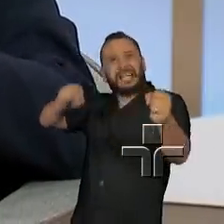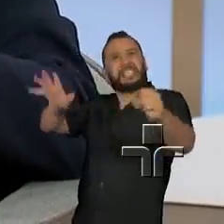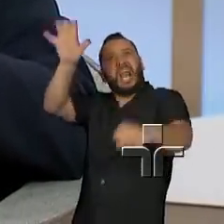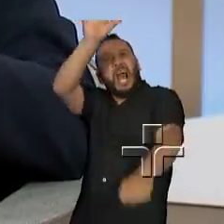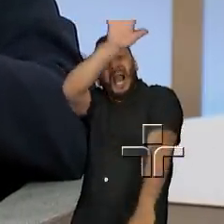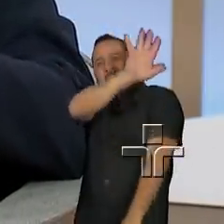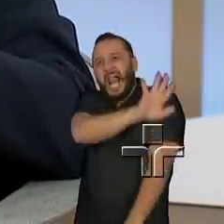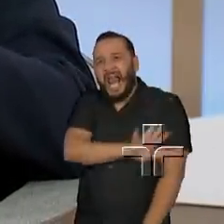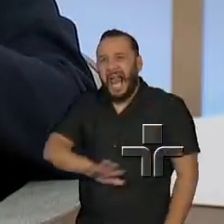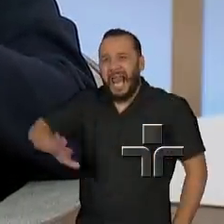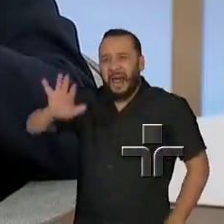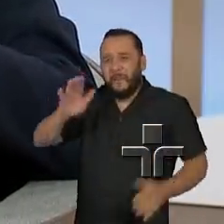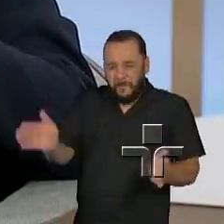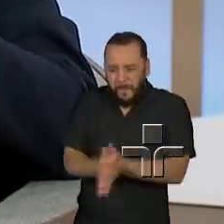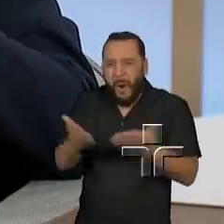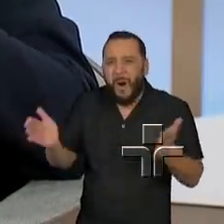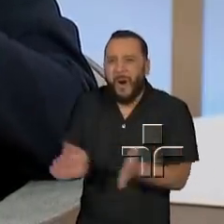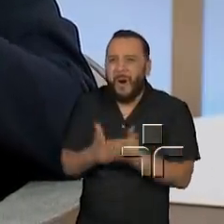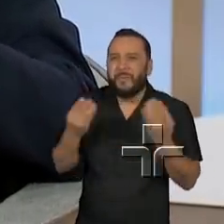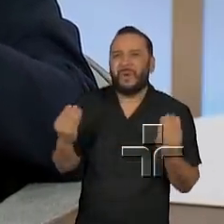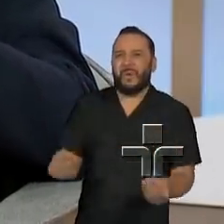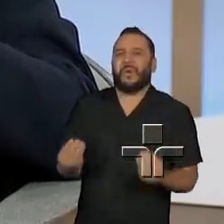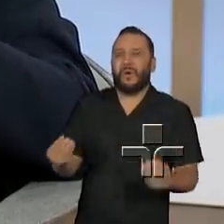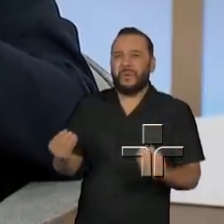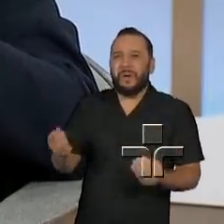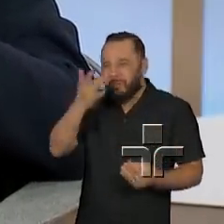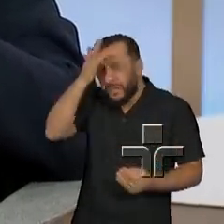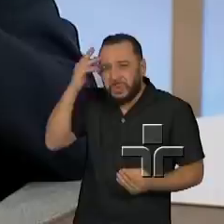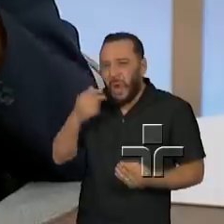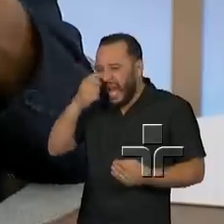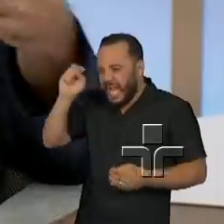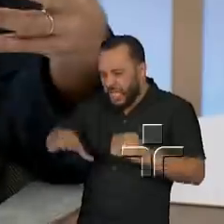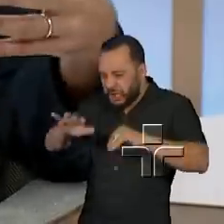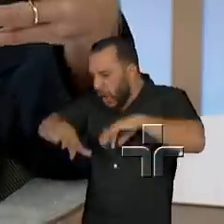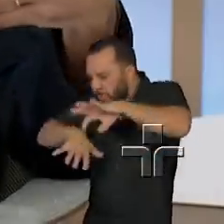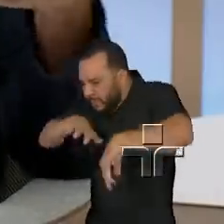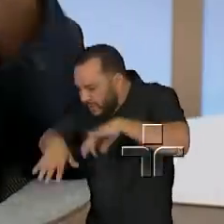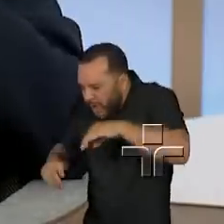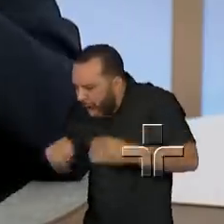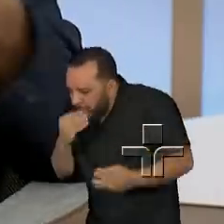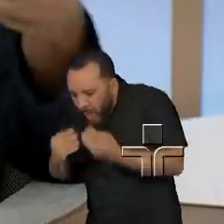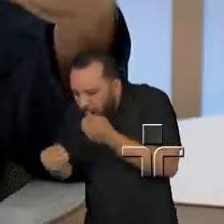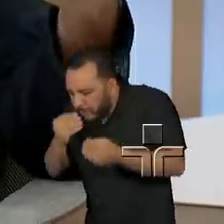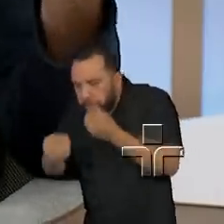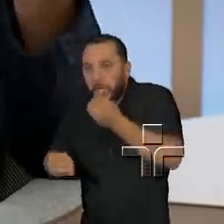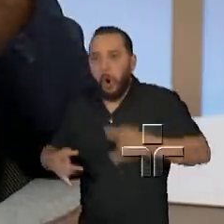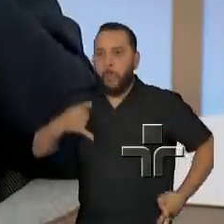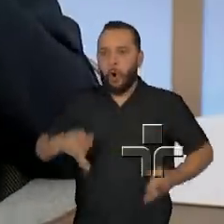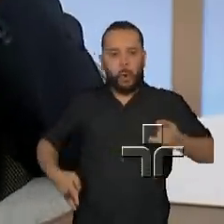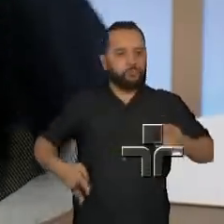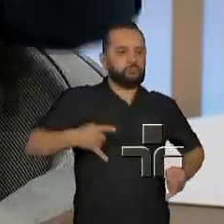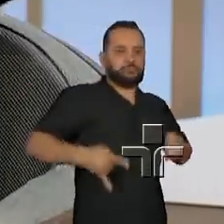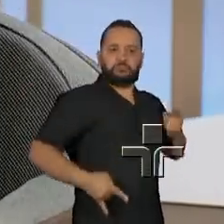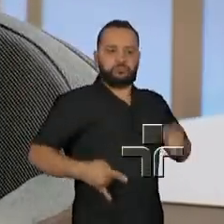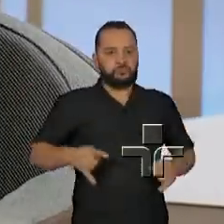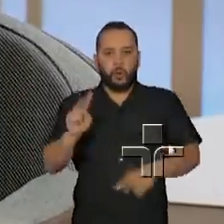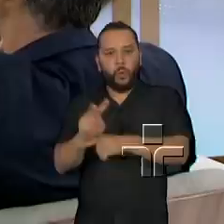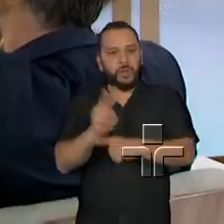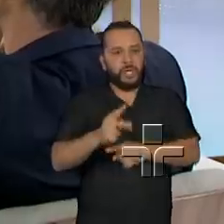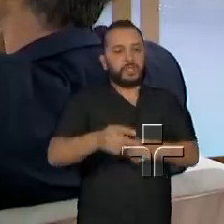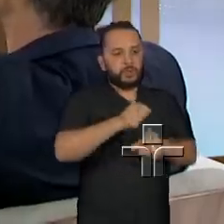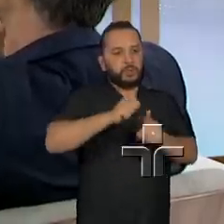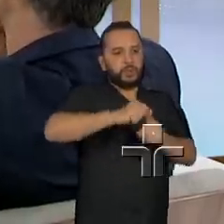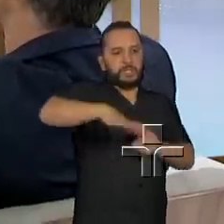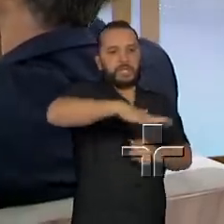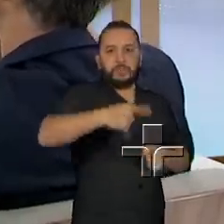futuro distópico em que as pessoas vão estar fuçando lixo para comer e os robôs administrando toda a sociedade porque existe uma